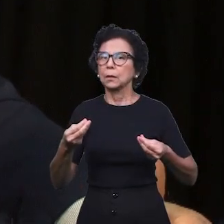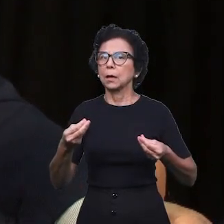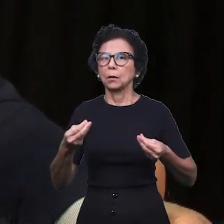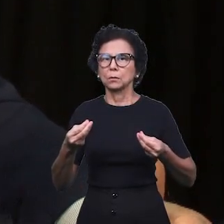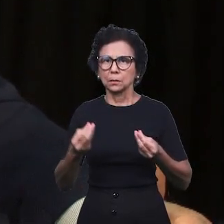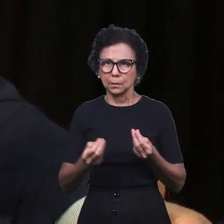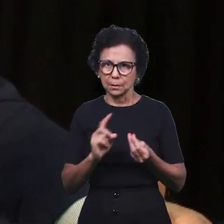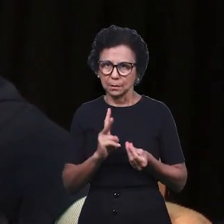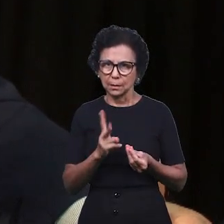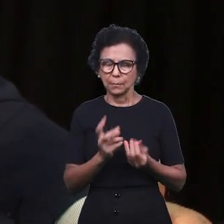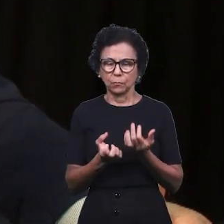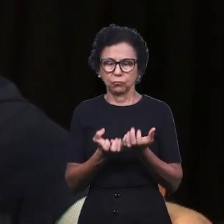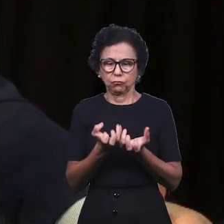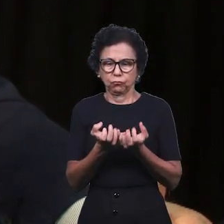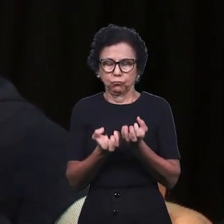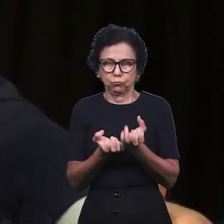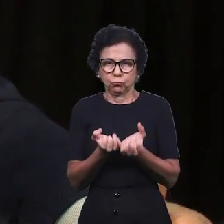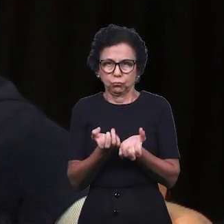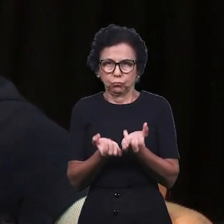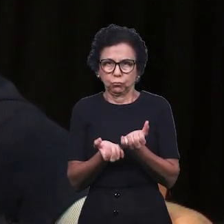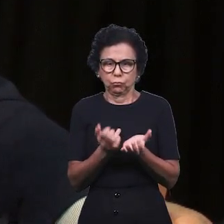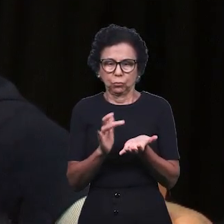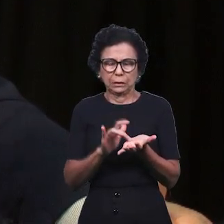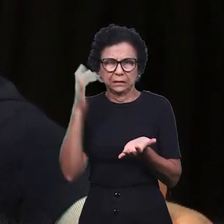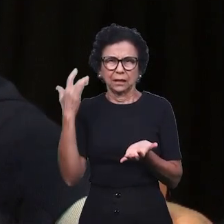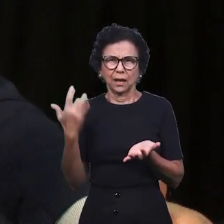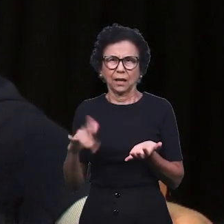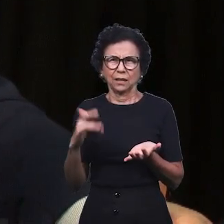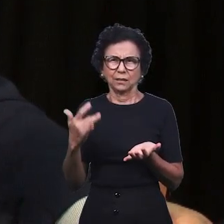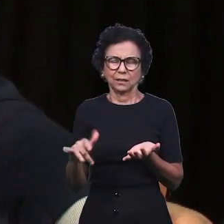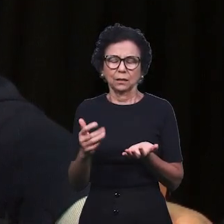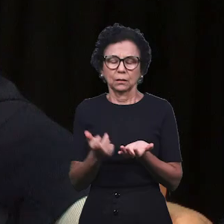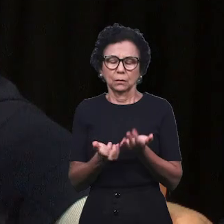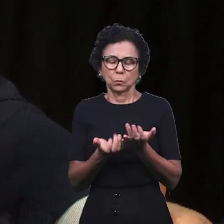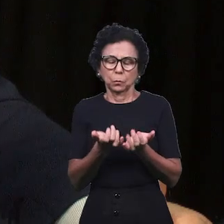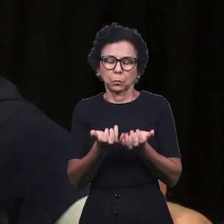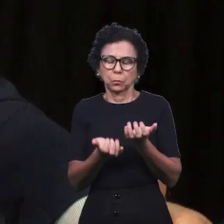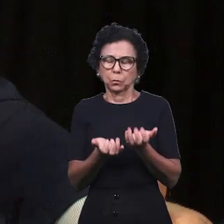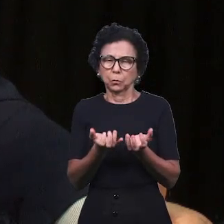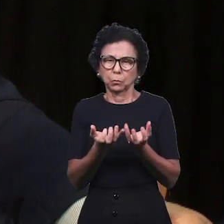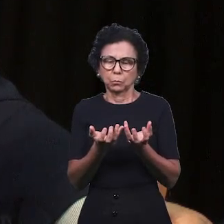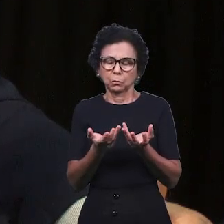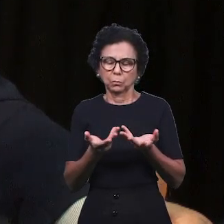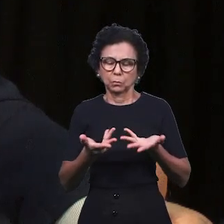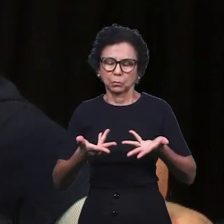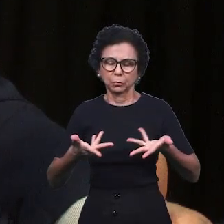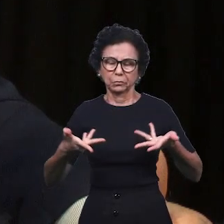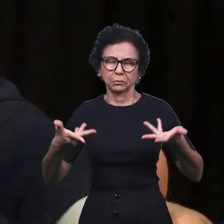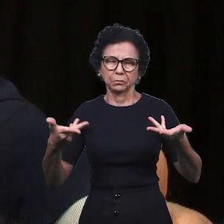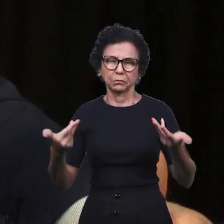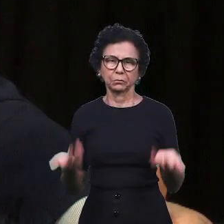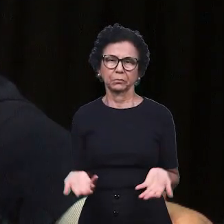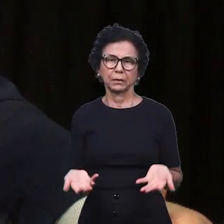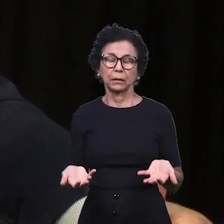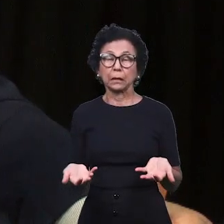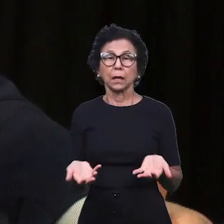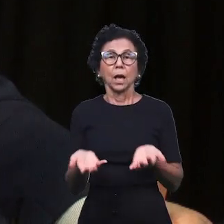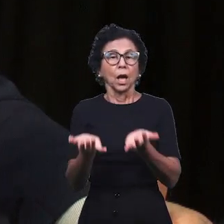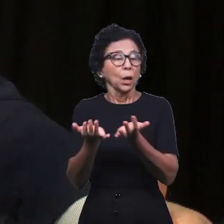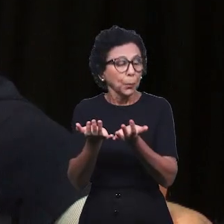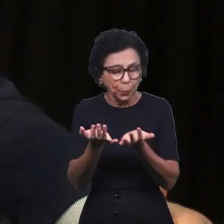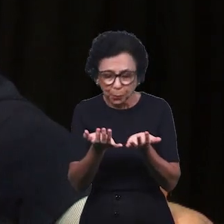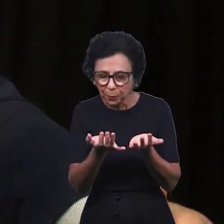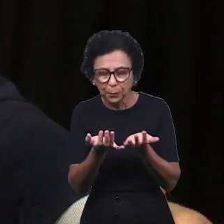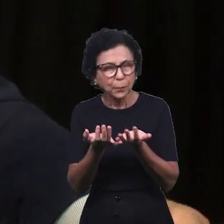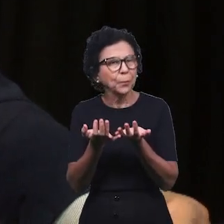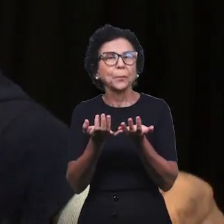Espírito Santo. E o que faz essa brasa não se apagar, esse batismo não deixar